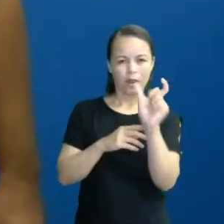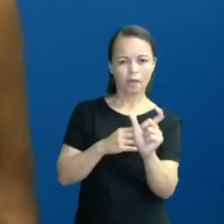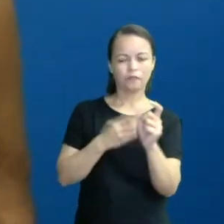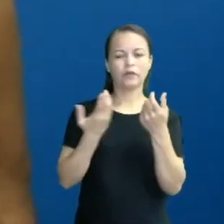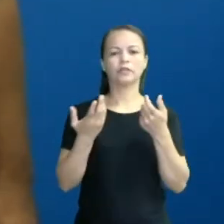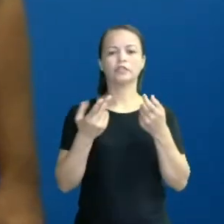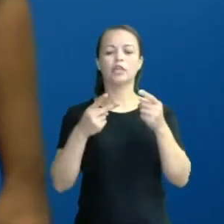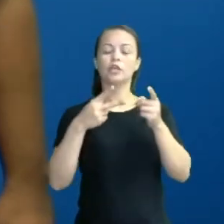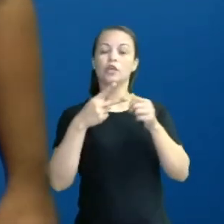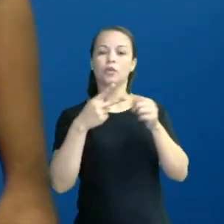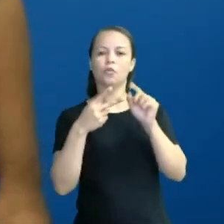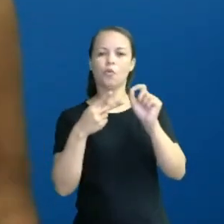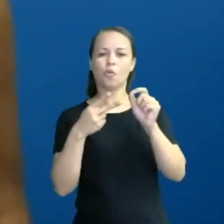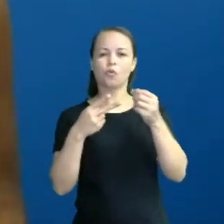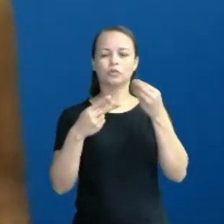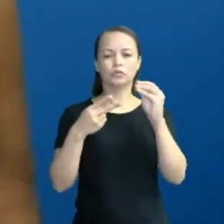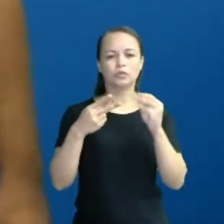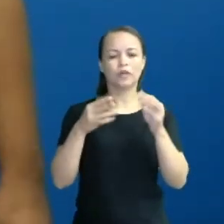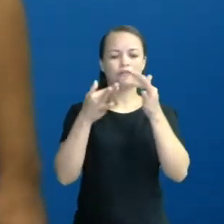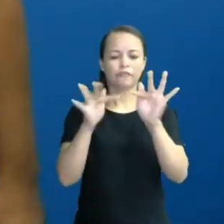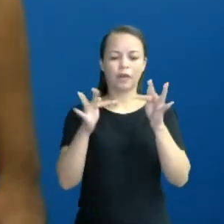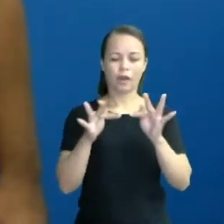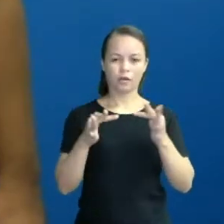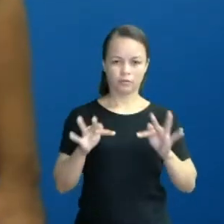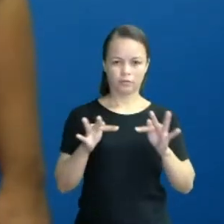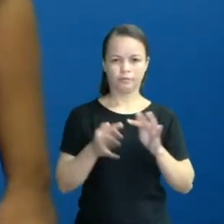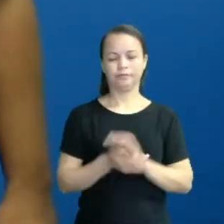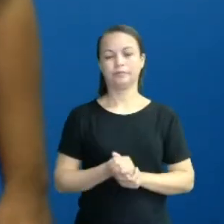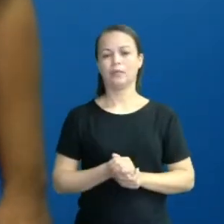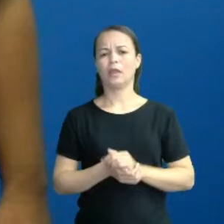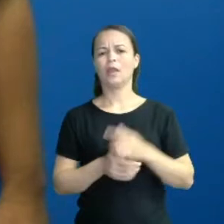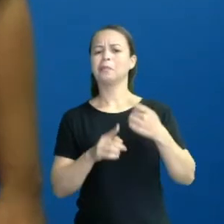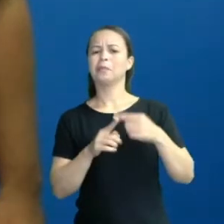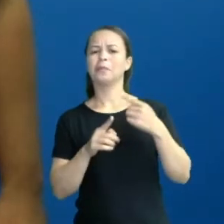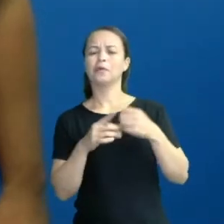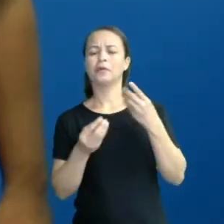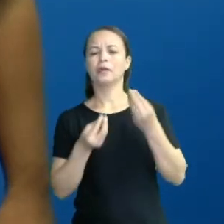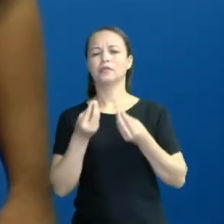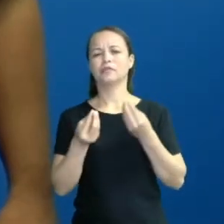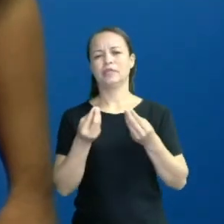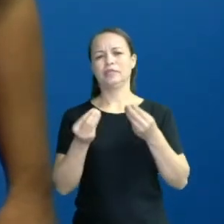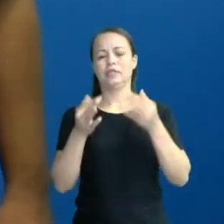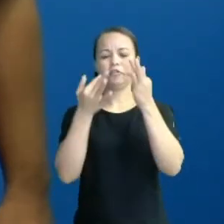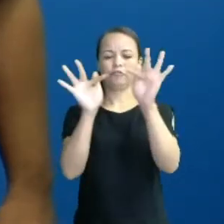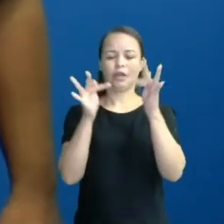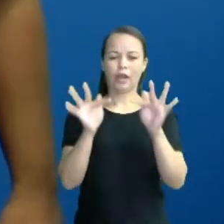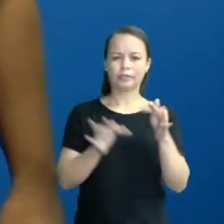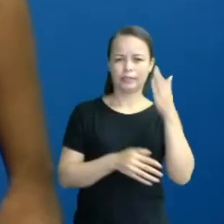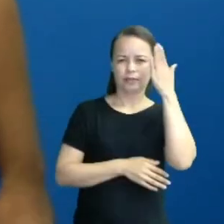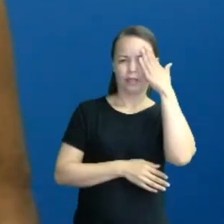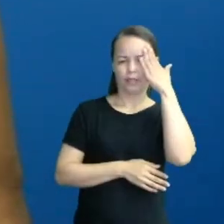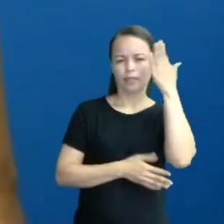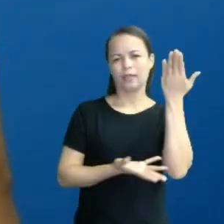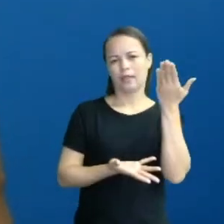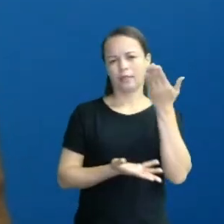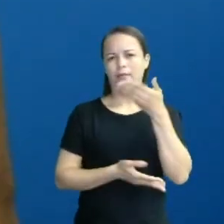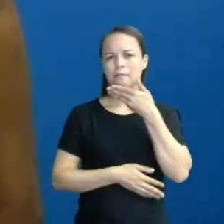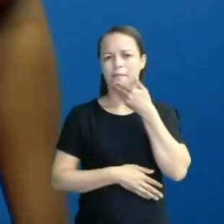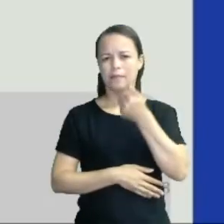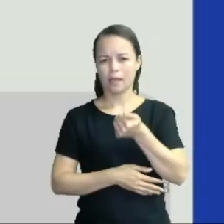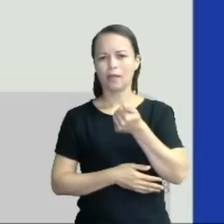outro, a gente vai destacar em frase. Porque às vezes em frase você tem uma compreensão